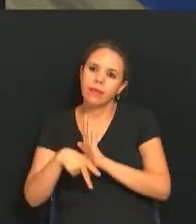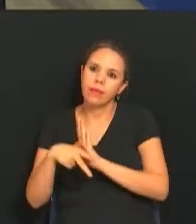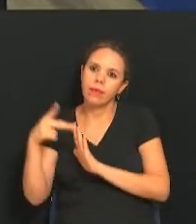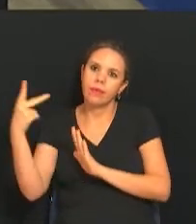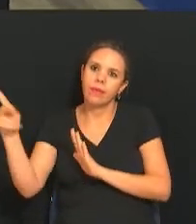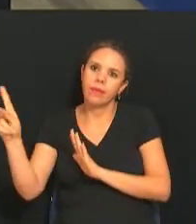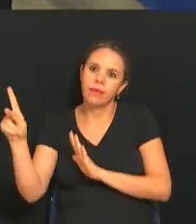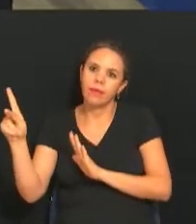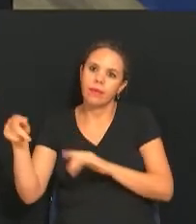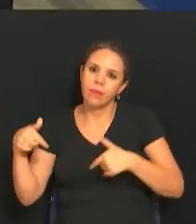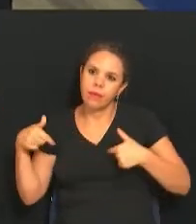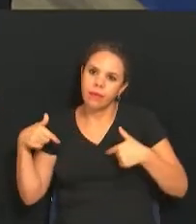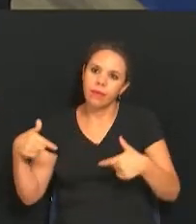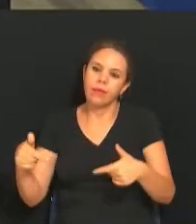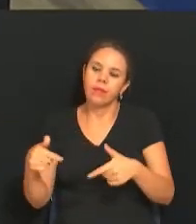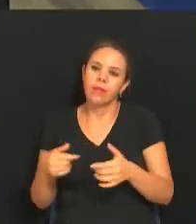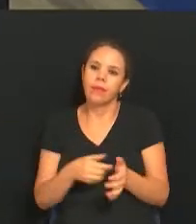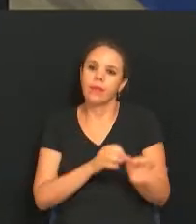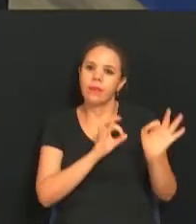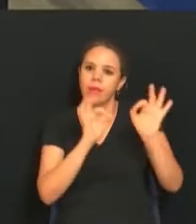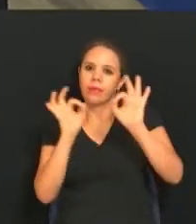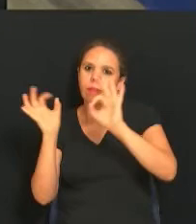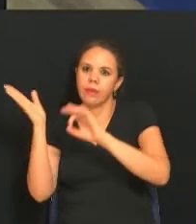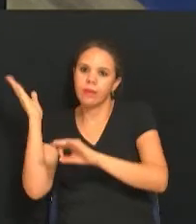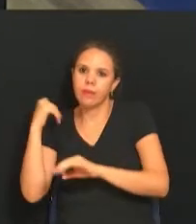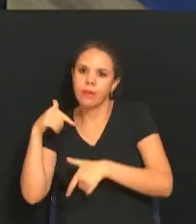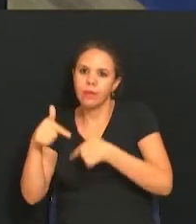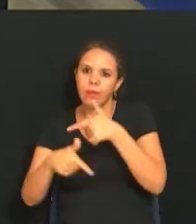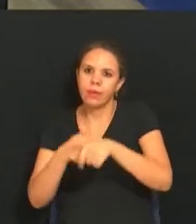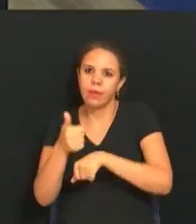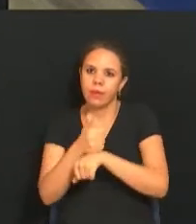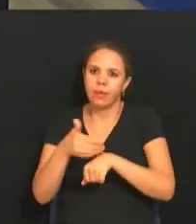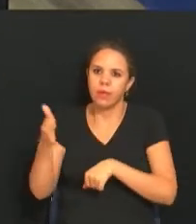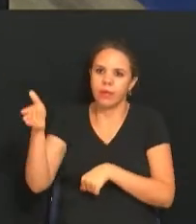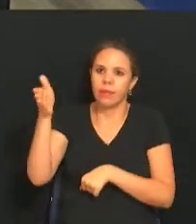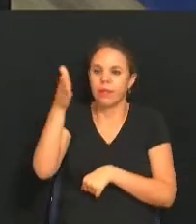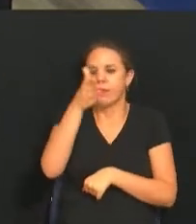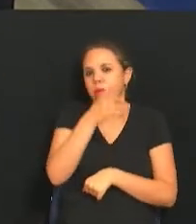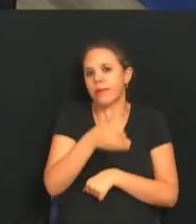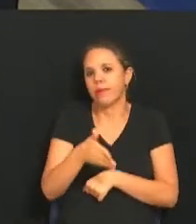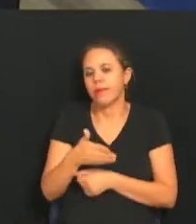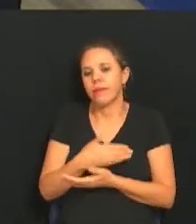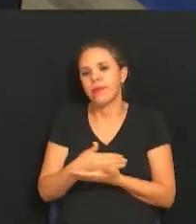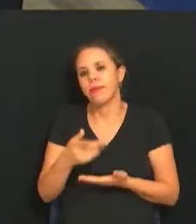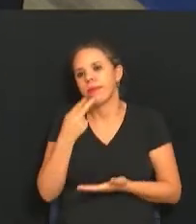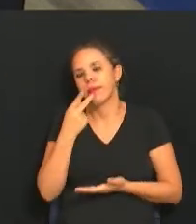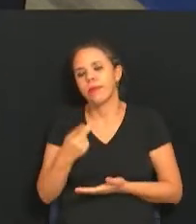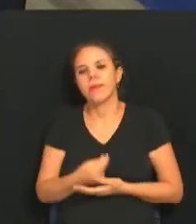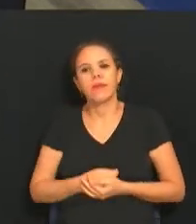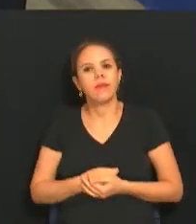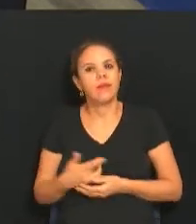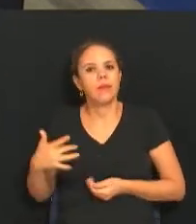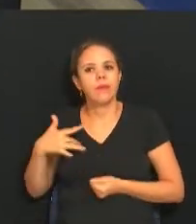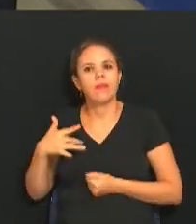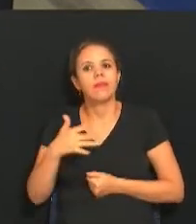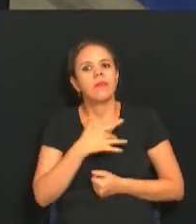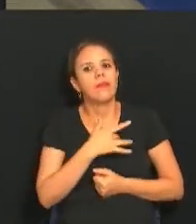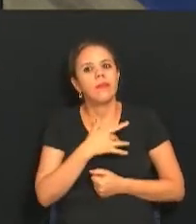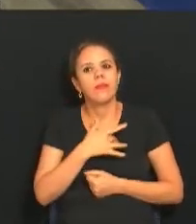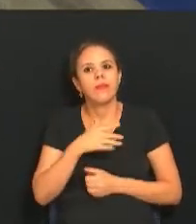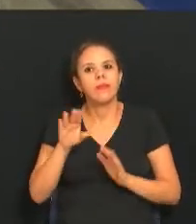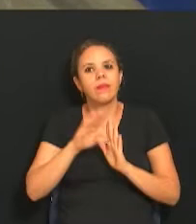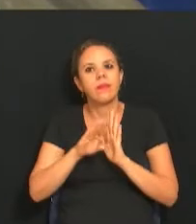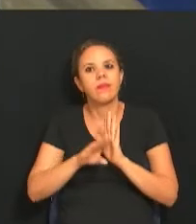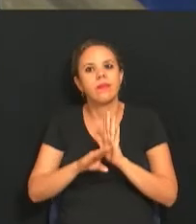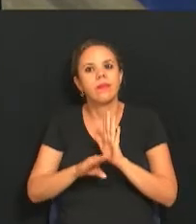sua atuação, porque quem acompanha o seu trabalho sabe que o senhor atua em todas as áreas, né? Vamos começar então falando sobre saúde, do programa